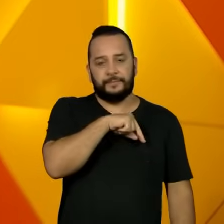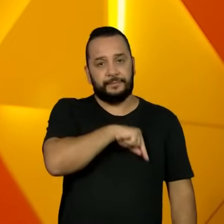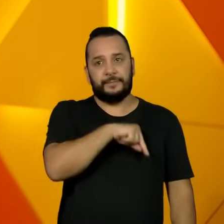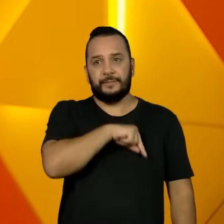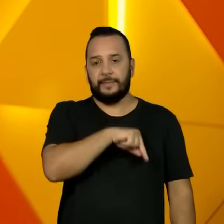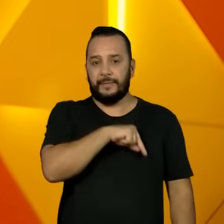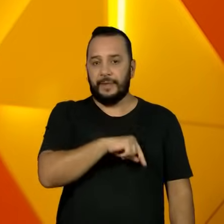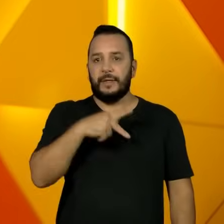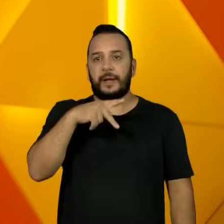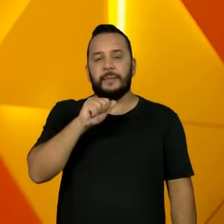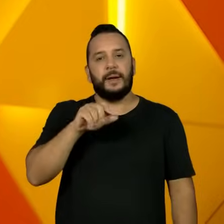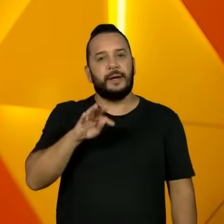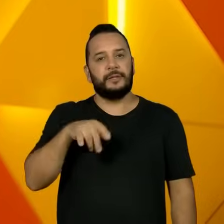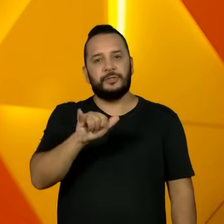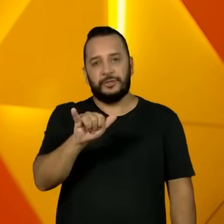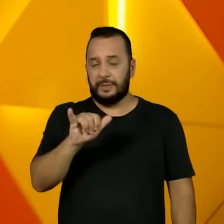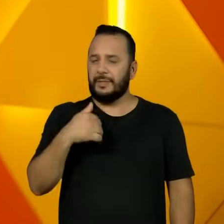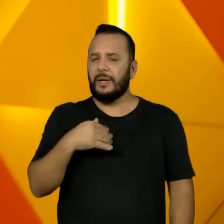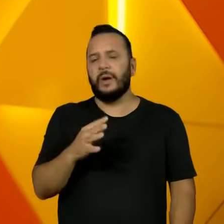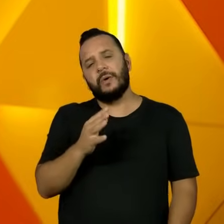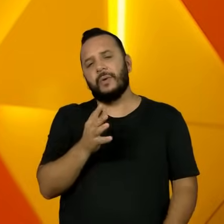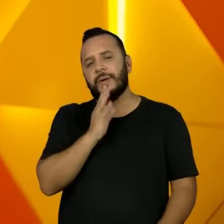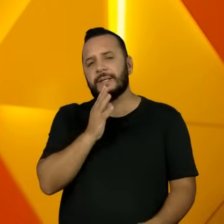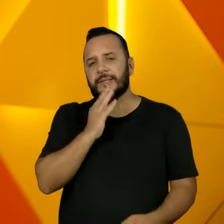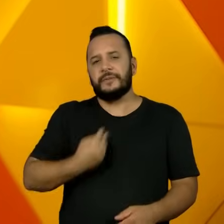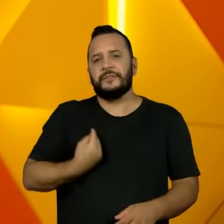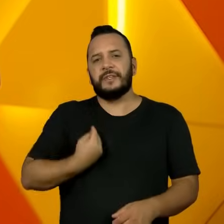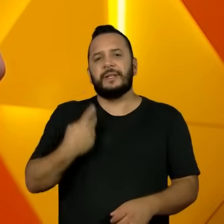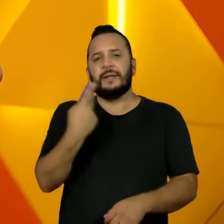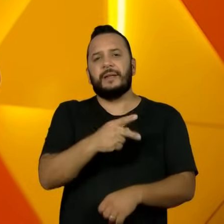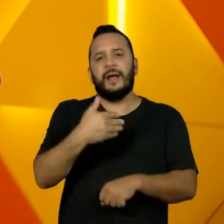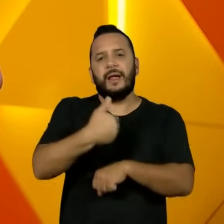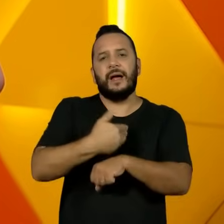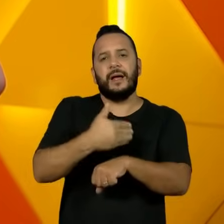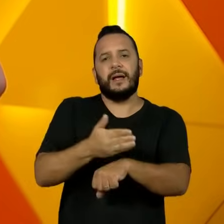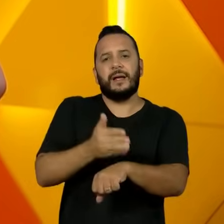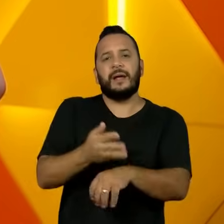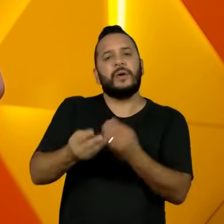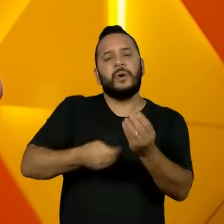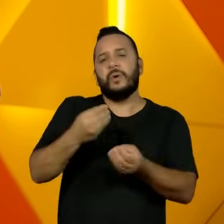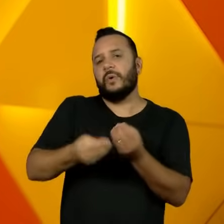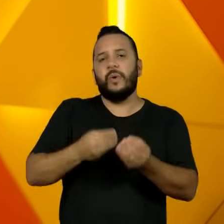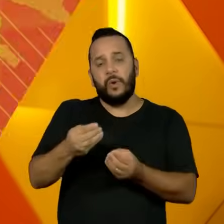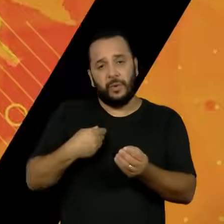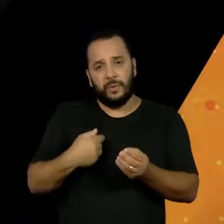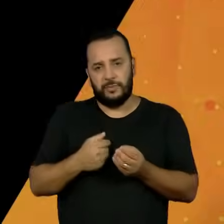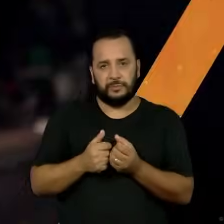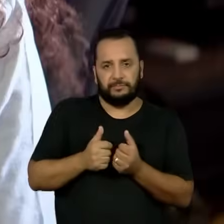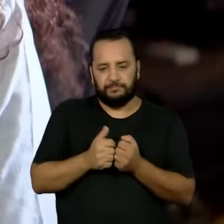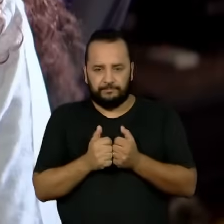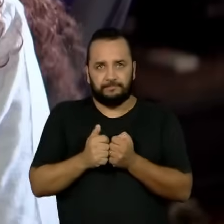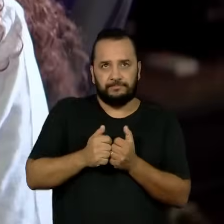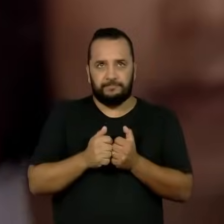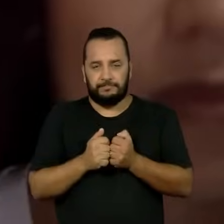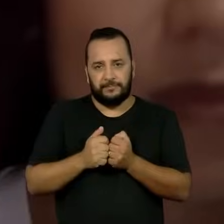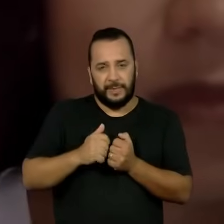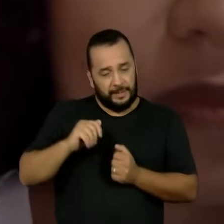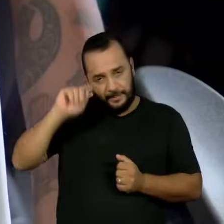pouco da rotina dela e entender como é que a presença negra tem aparecido nos games.